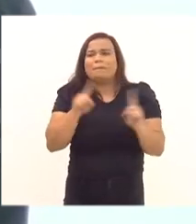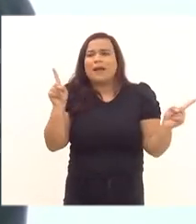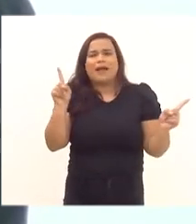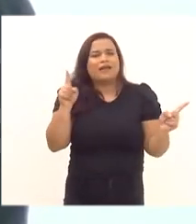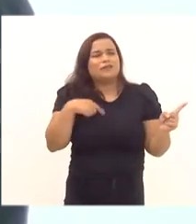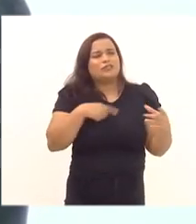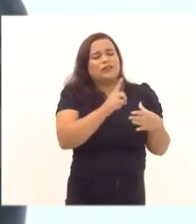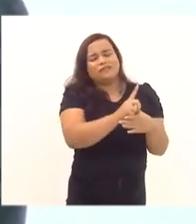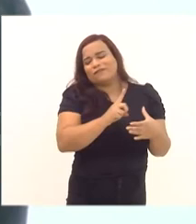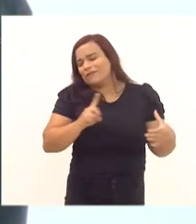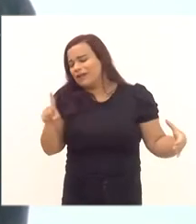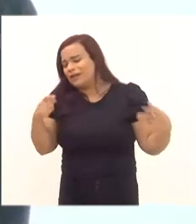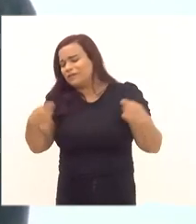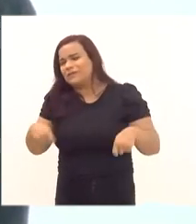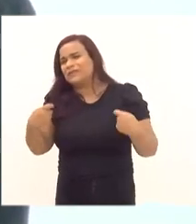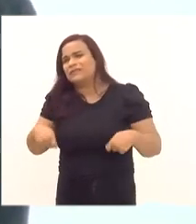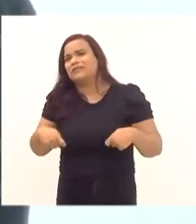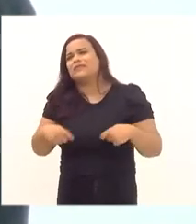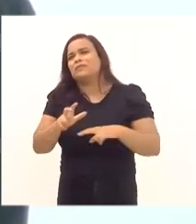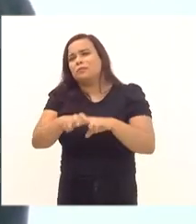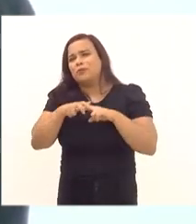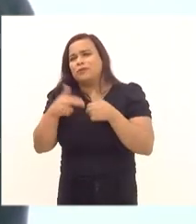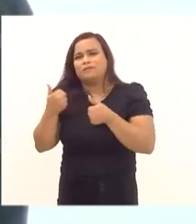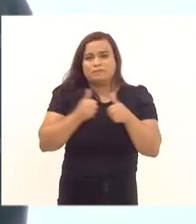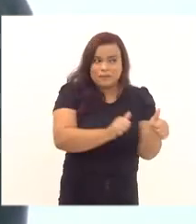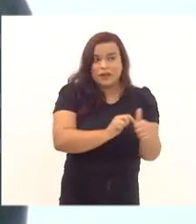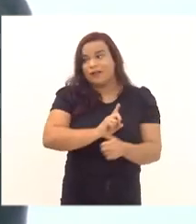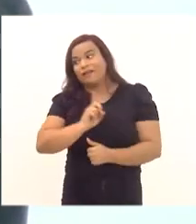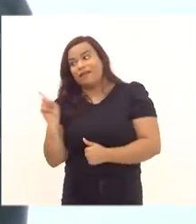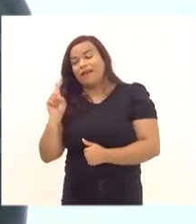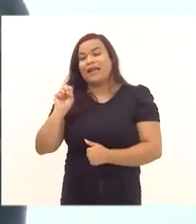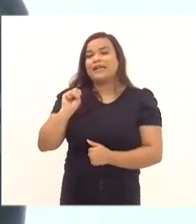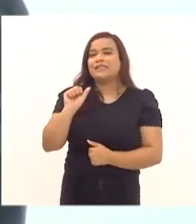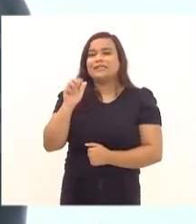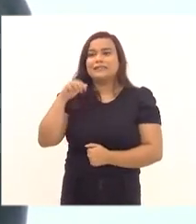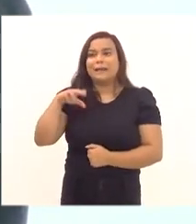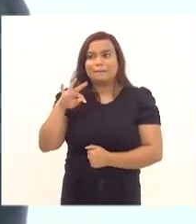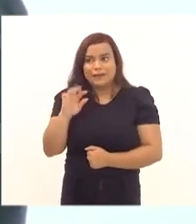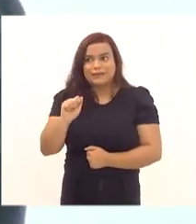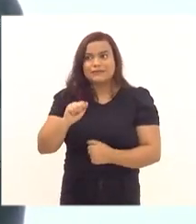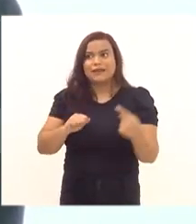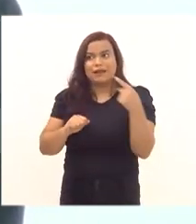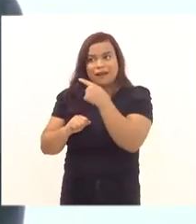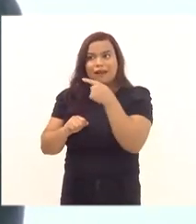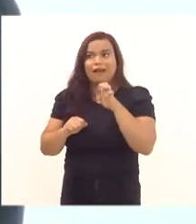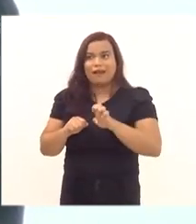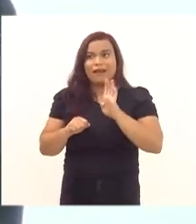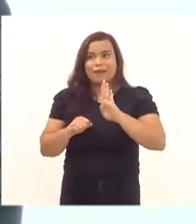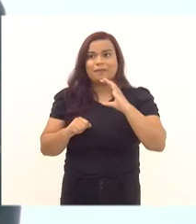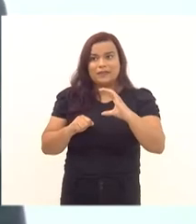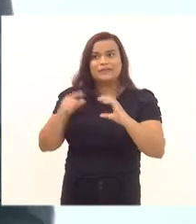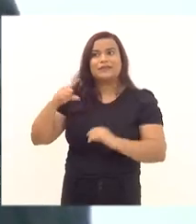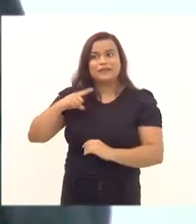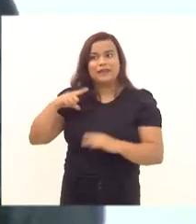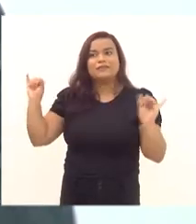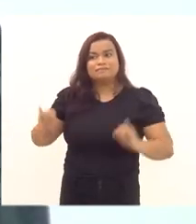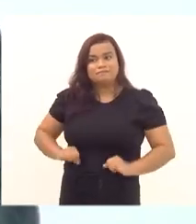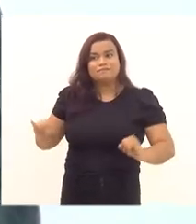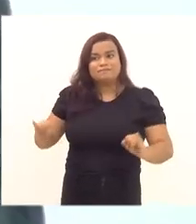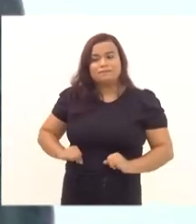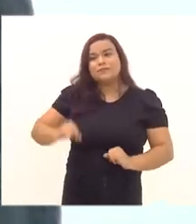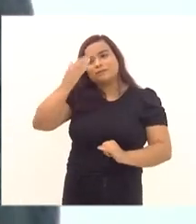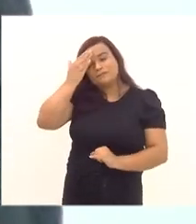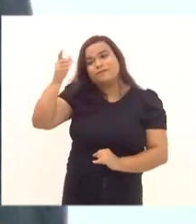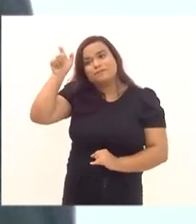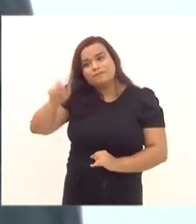está sendo perseguido é o que essa manta tá passando lá na IBC e tá aqui Resistindo Obrigado essa manta que foi